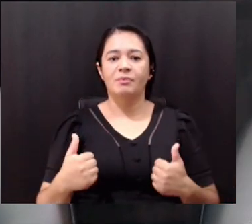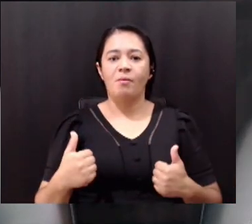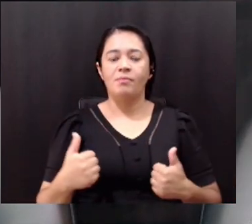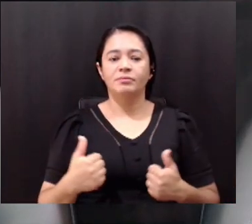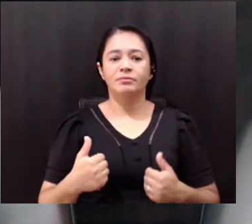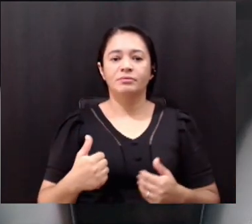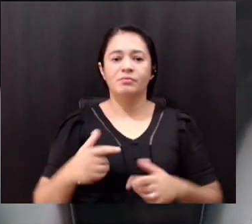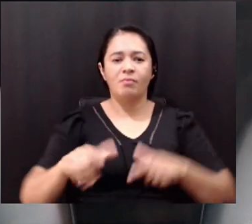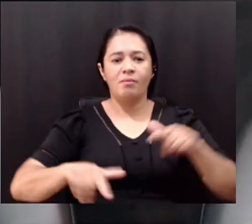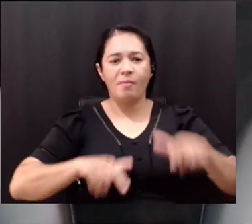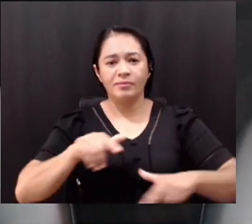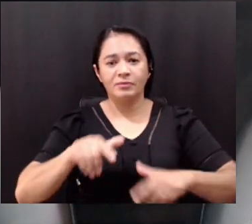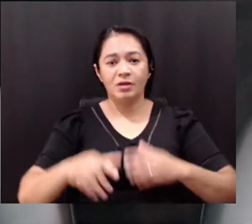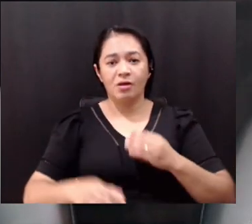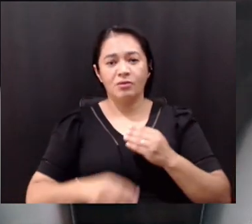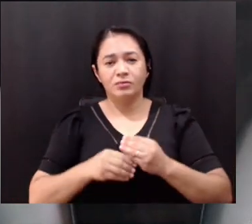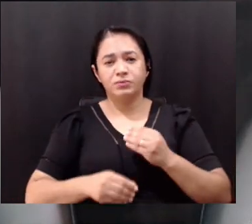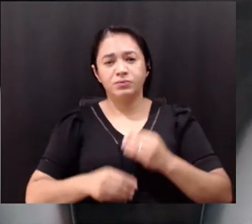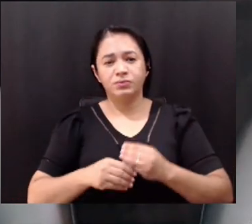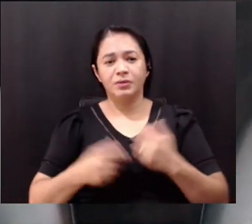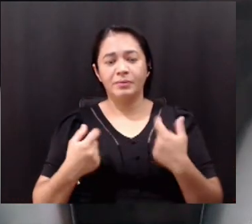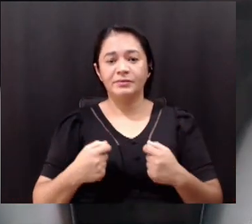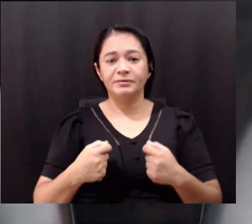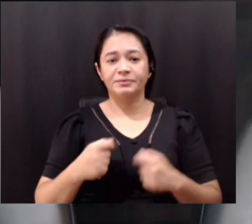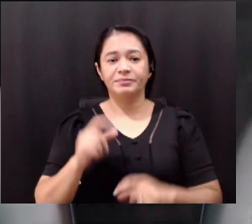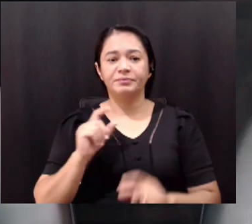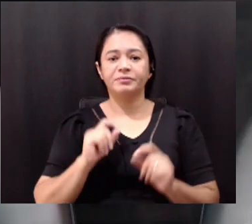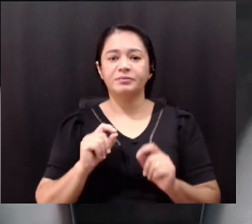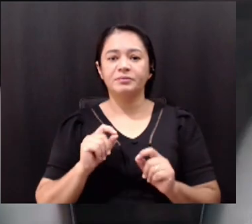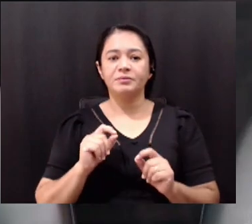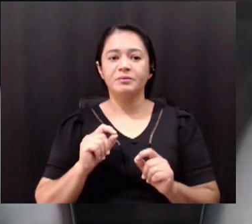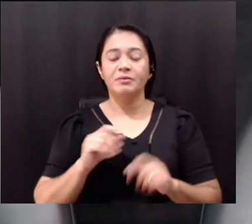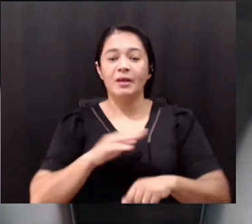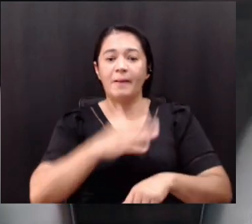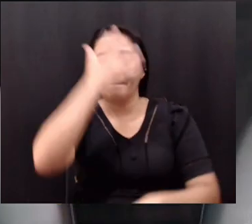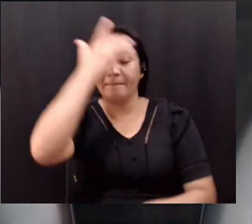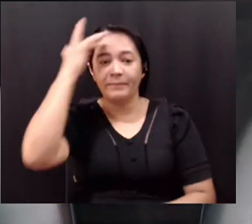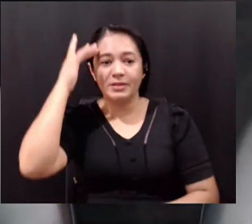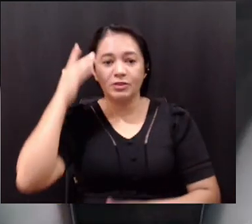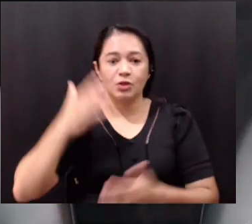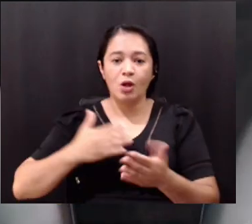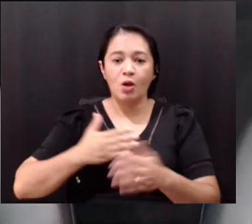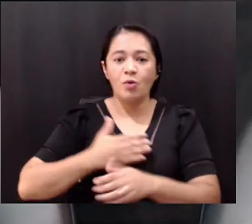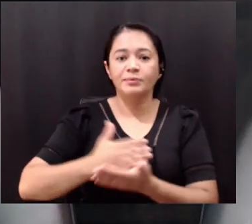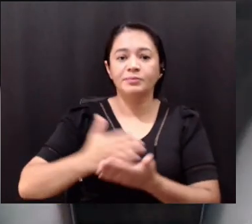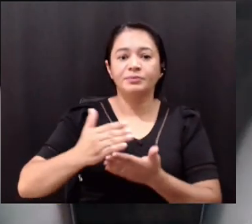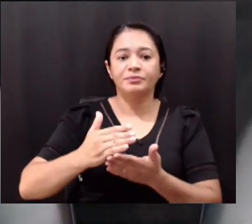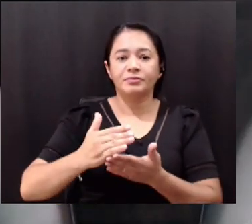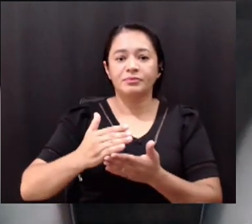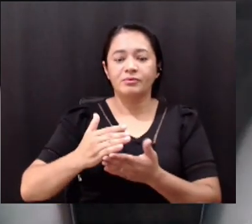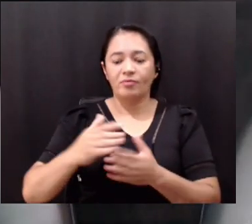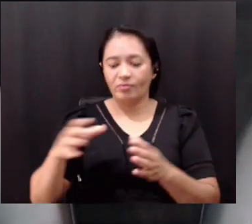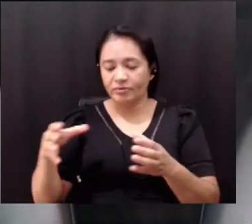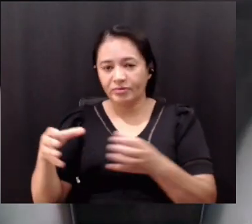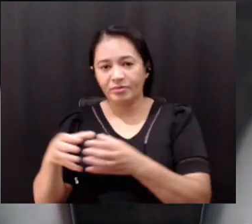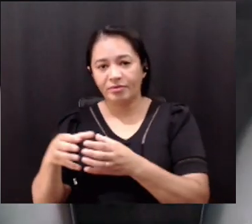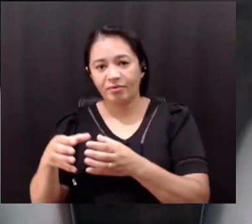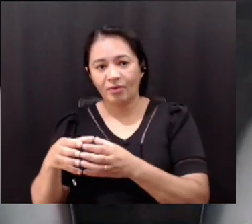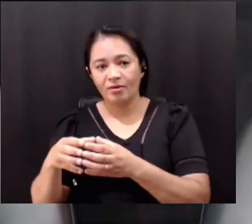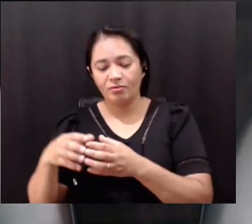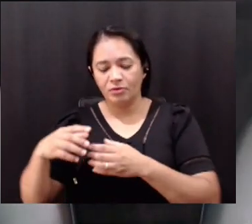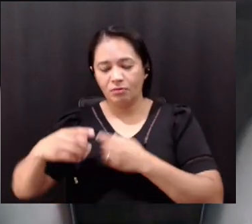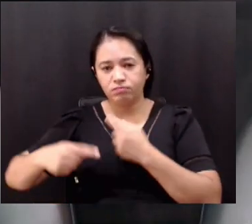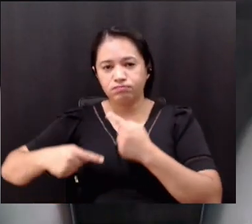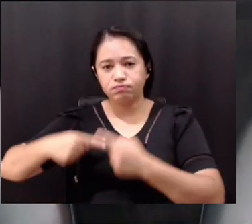atribuições faz com que a pessoa realmente entre numa bola, né, de neve, que aquilo vai cada